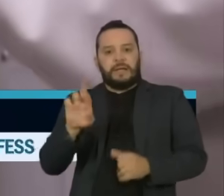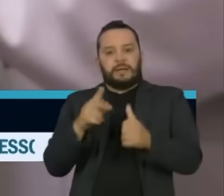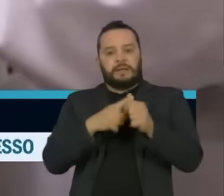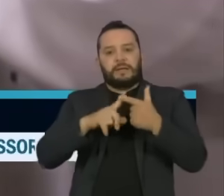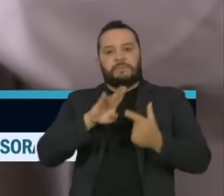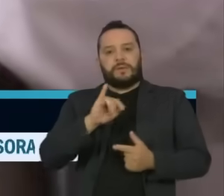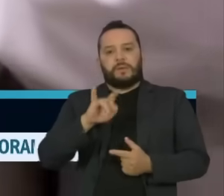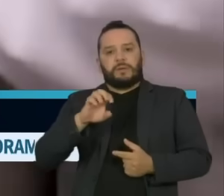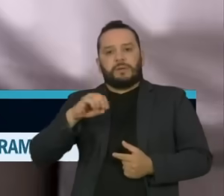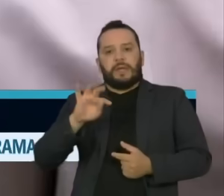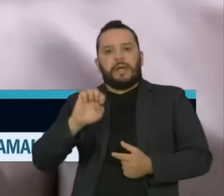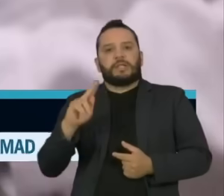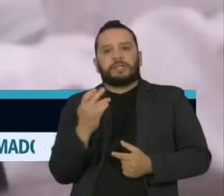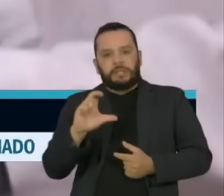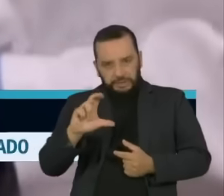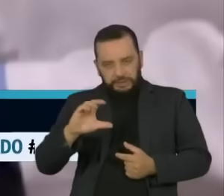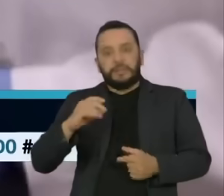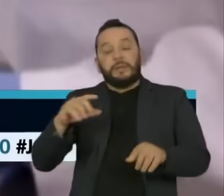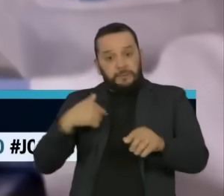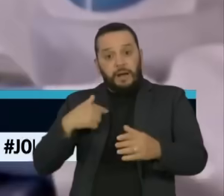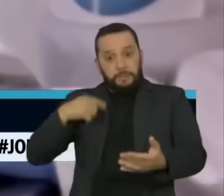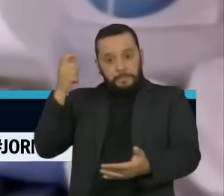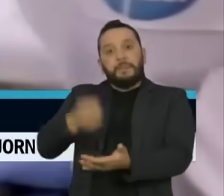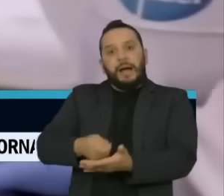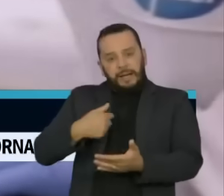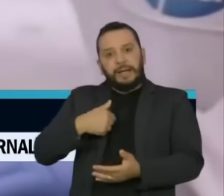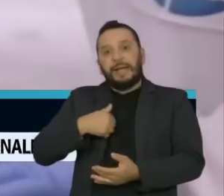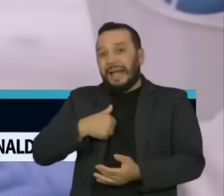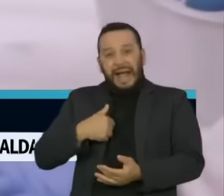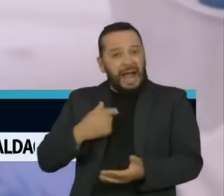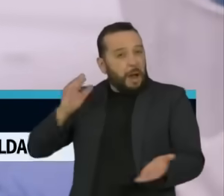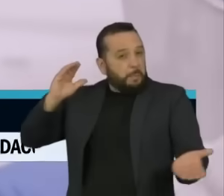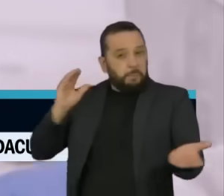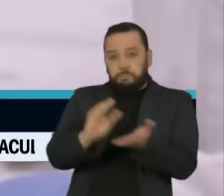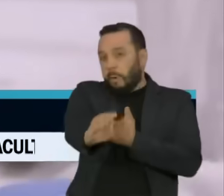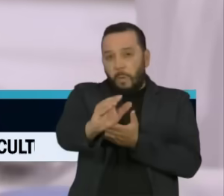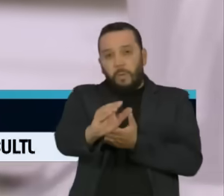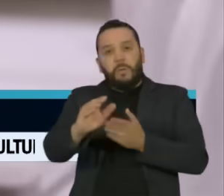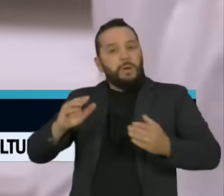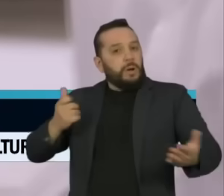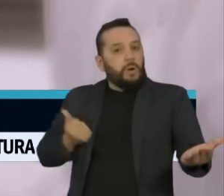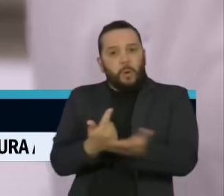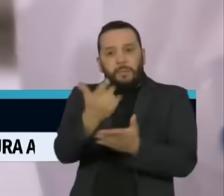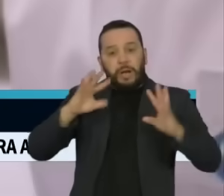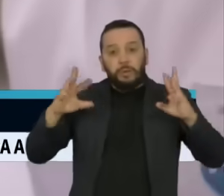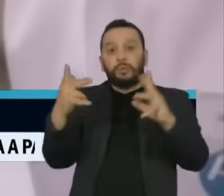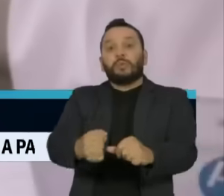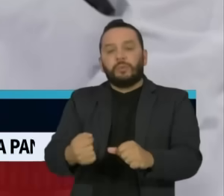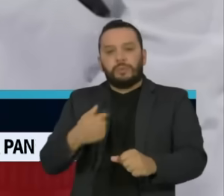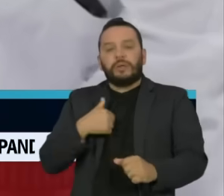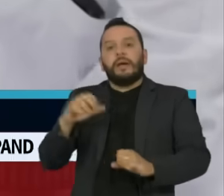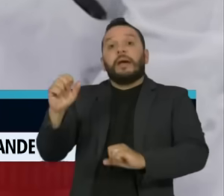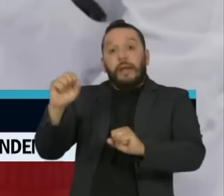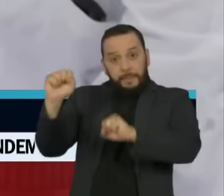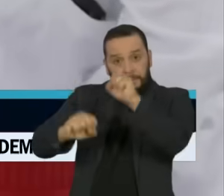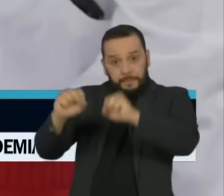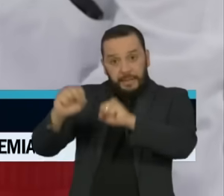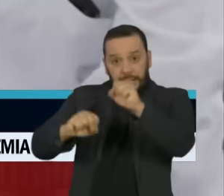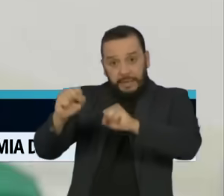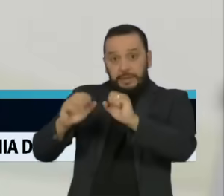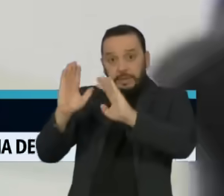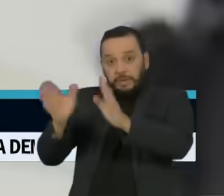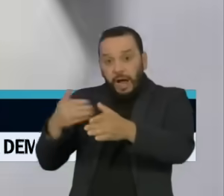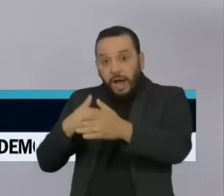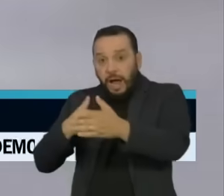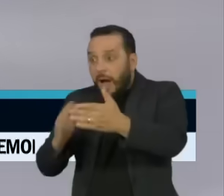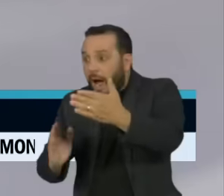de 2 bilhões de dólares por 100 milhões de doses. Pelo acordo, as empresas só irão receber o dinheiro quando a vacina for aprovada